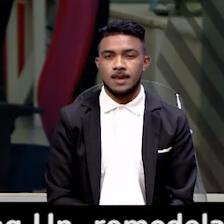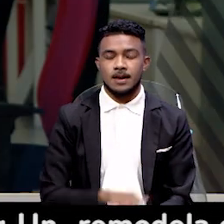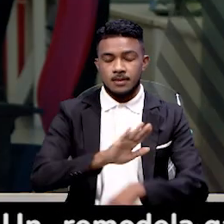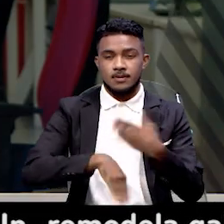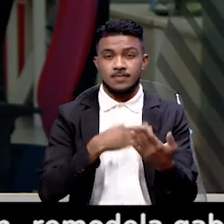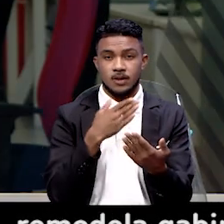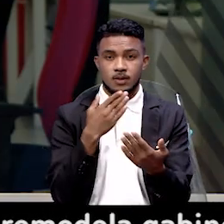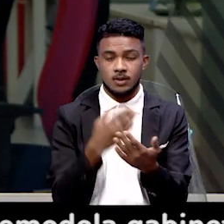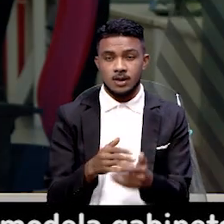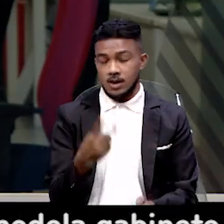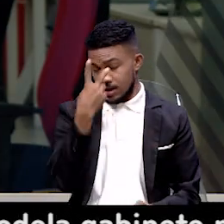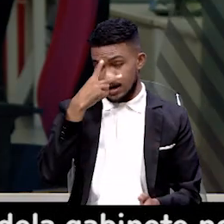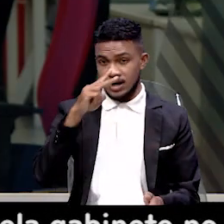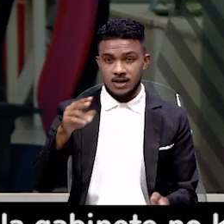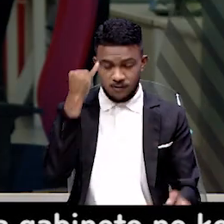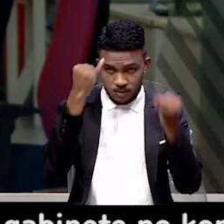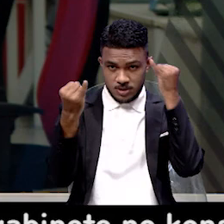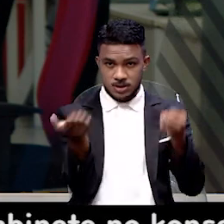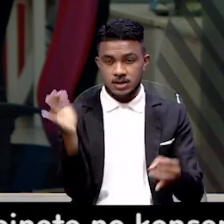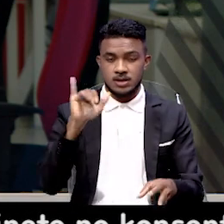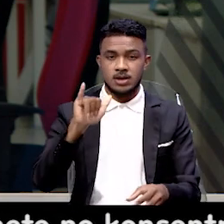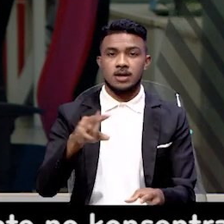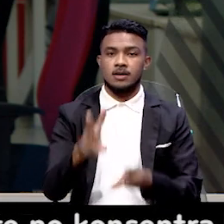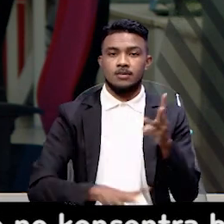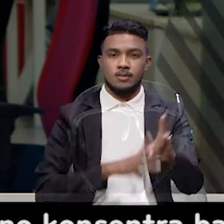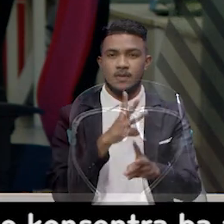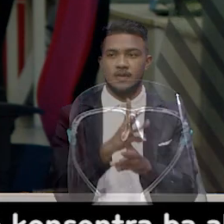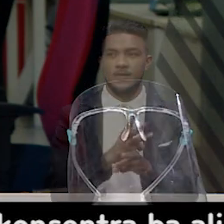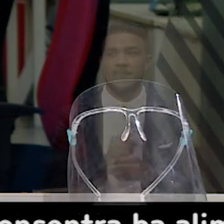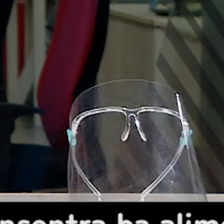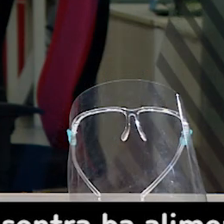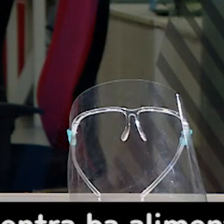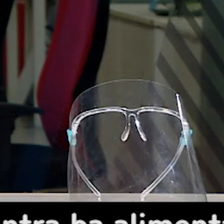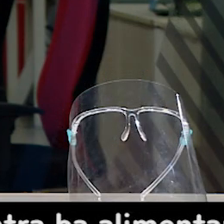Telespectadores, turma acompanha a informação Sira com o Bamundo.